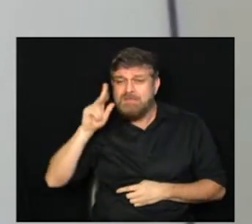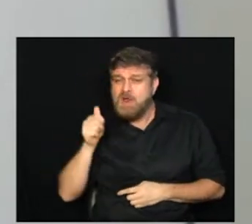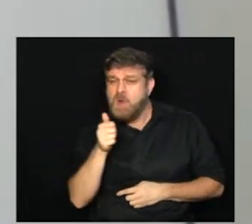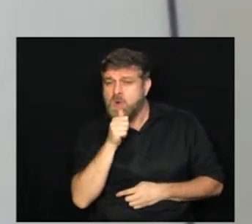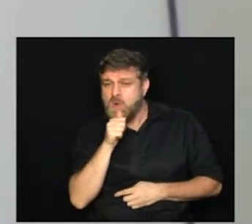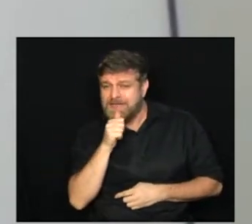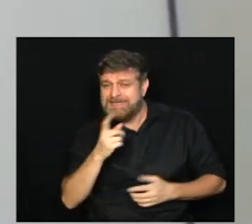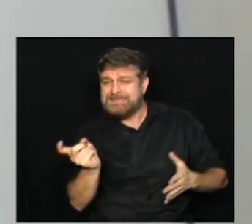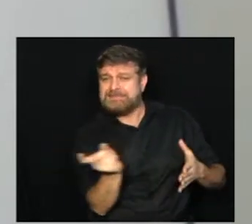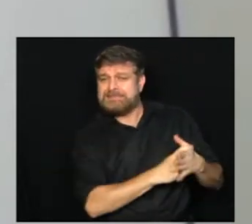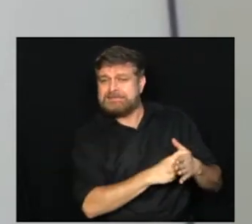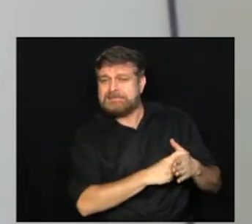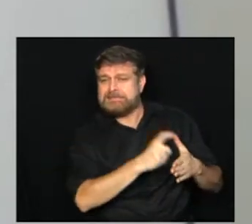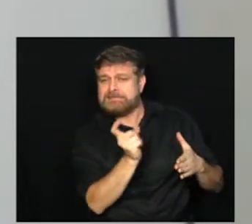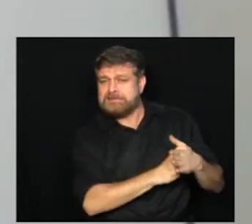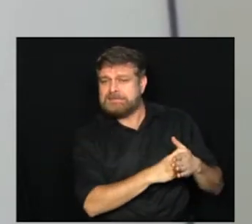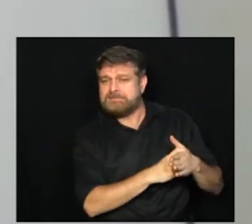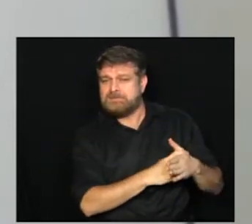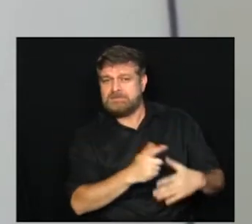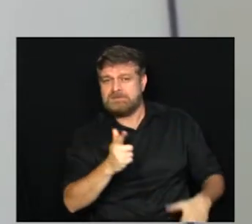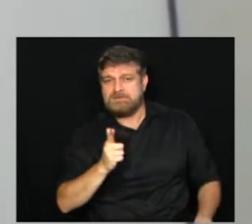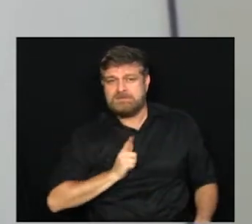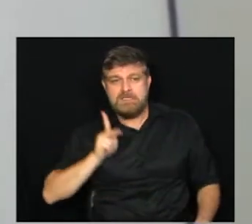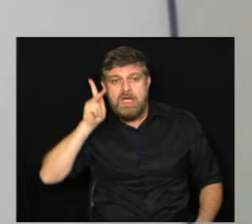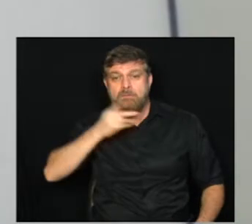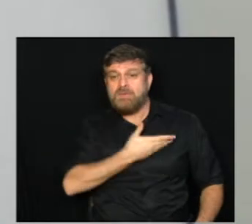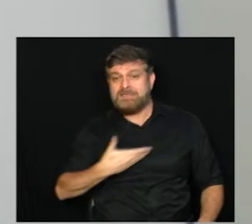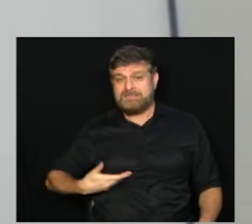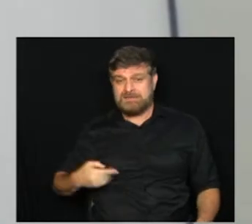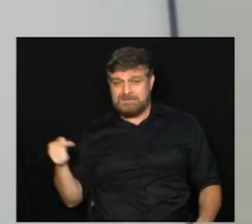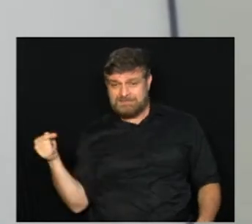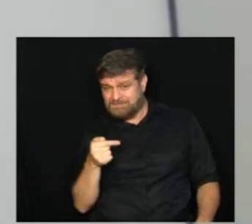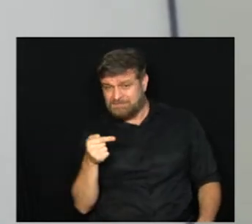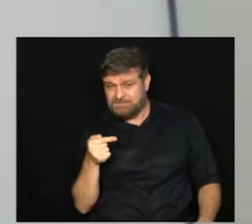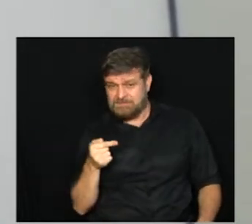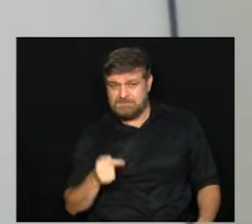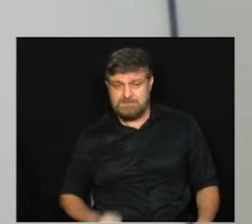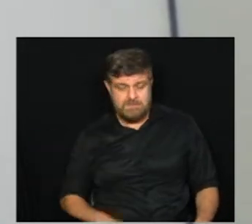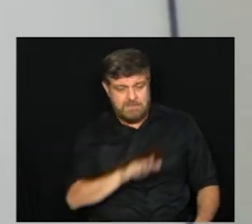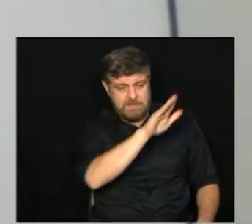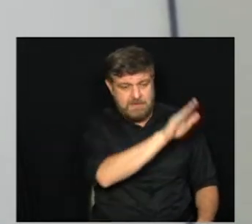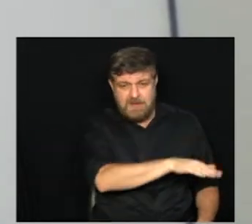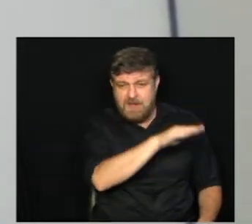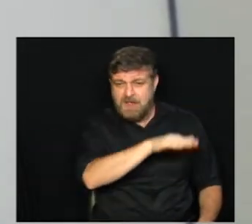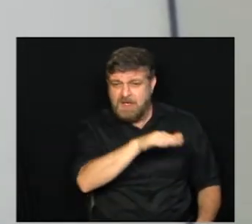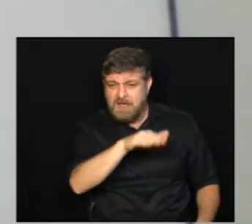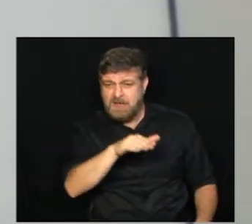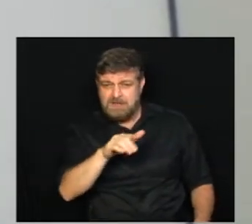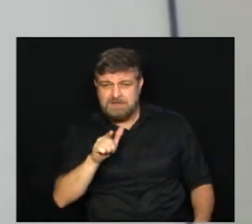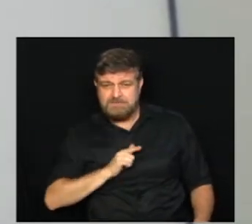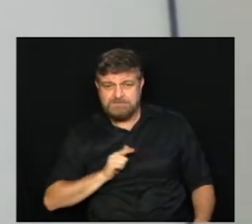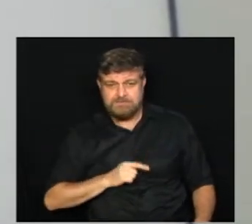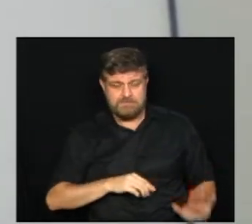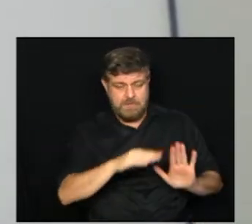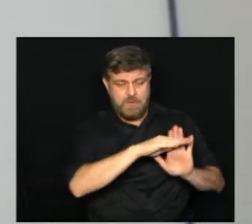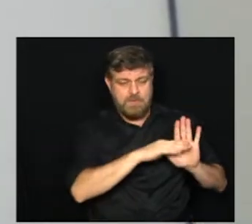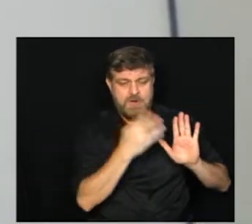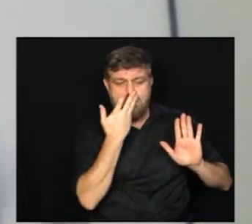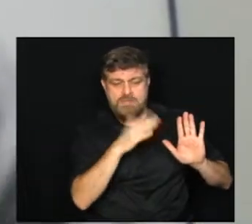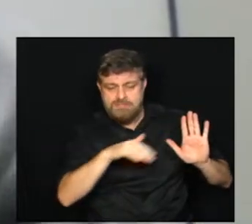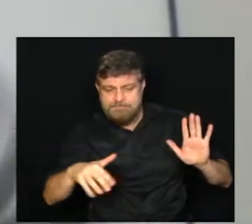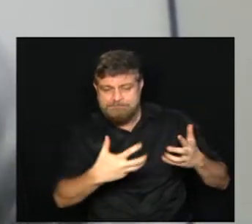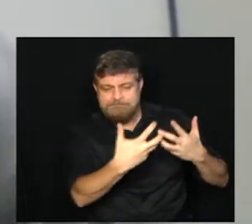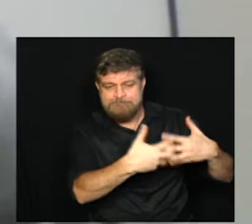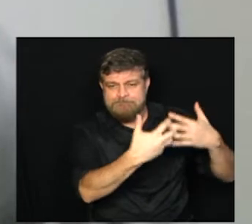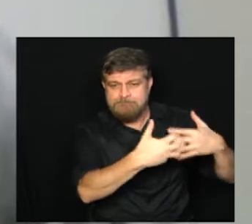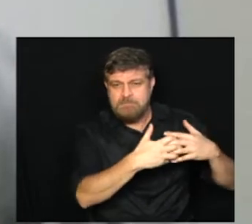dívida. Porque são políticas públicas que vão fazer com que essas crianças, com que o PIC realmente seja efetivado,